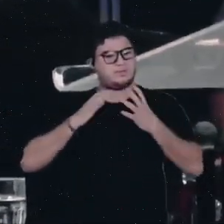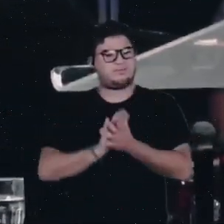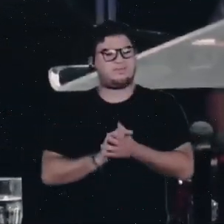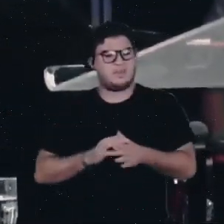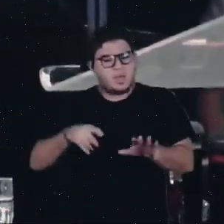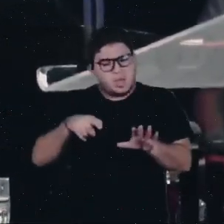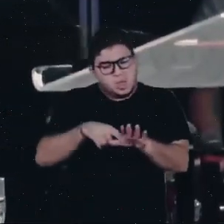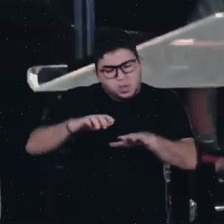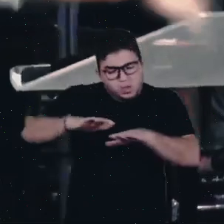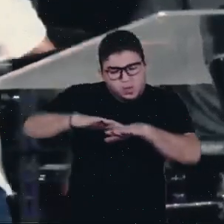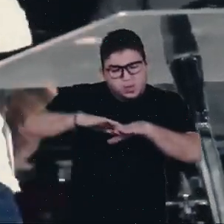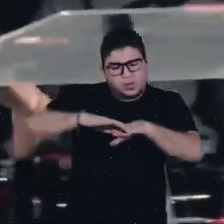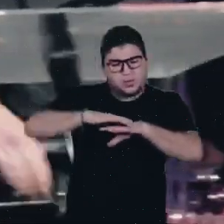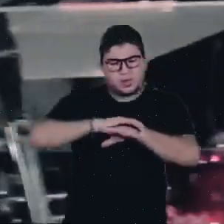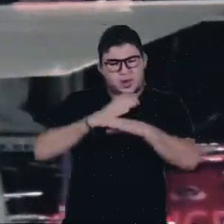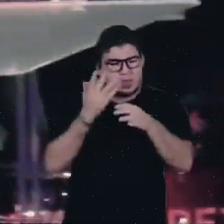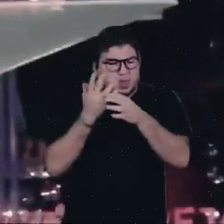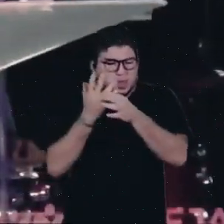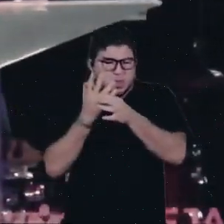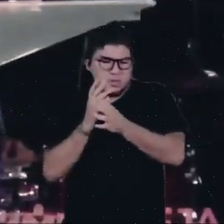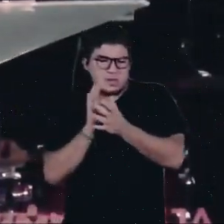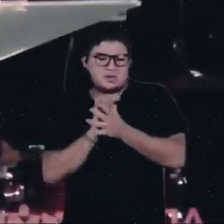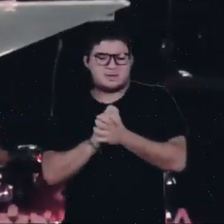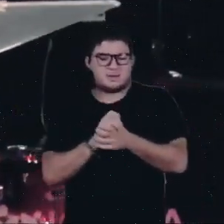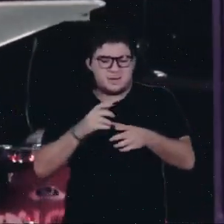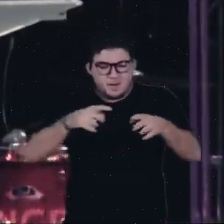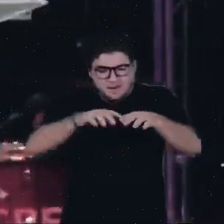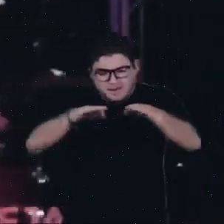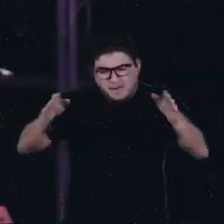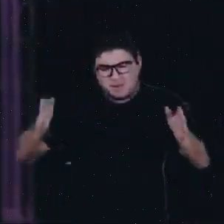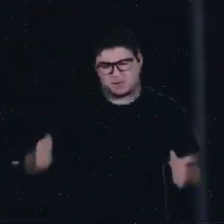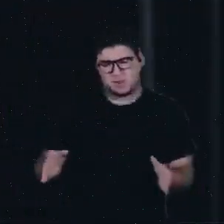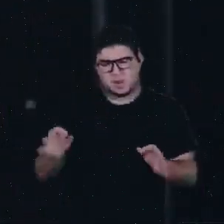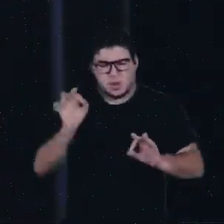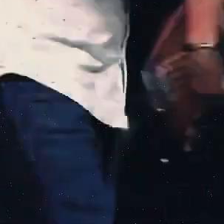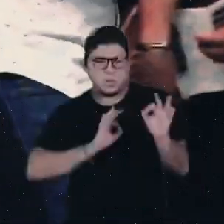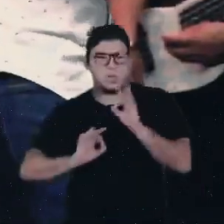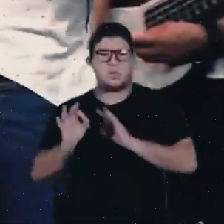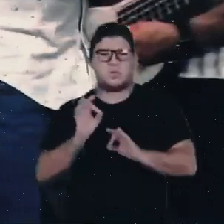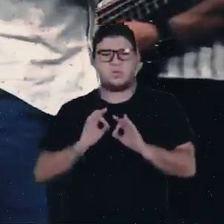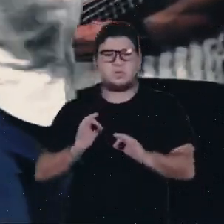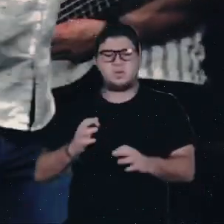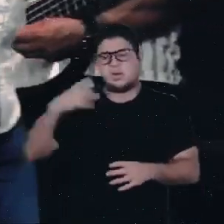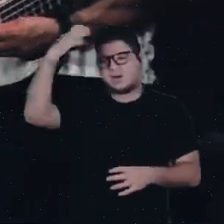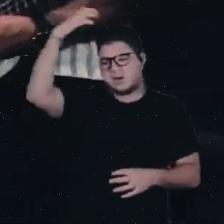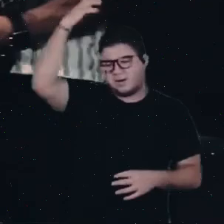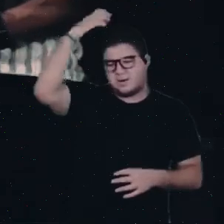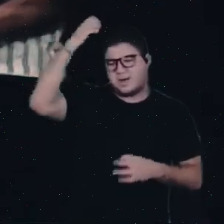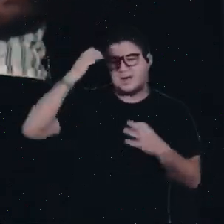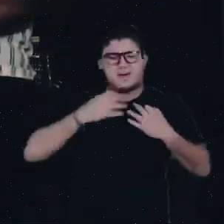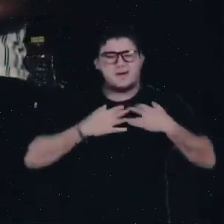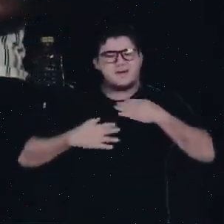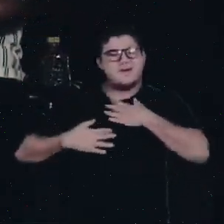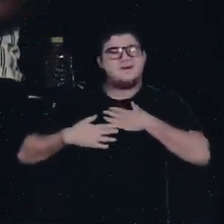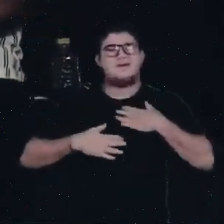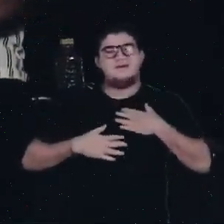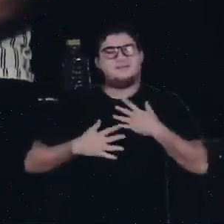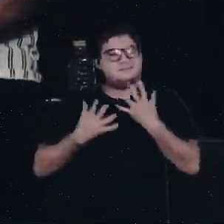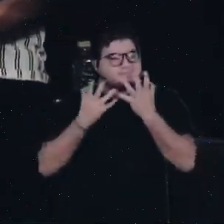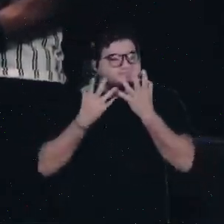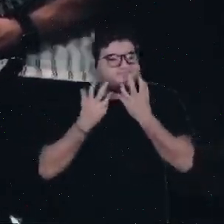sandália, eu vou te dar um anel, vou fazer um banquete. Ei, você vai tomar banho. Sabe o que é isso? É